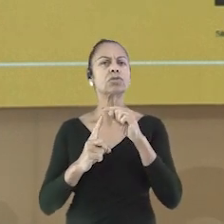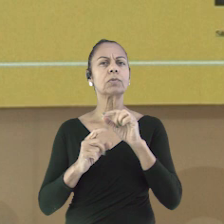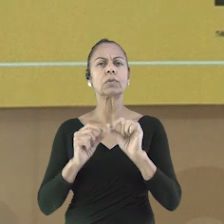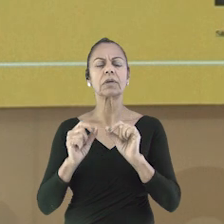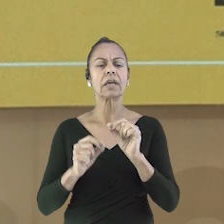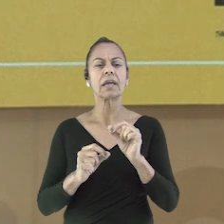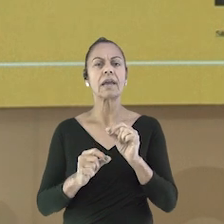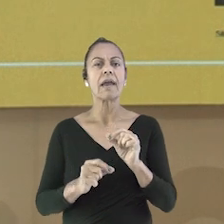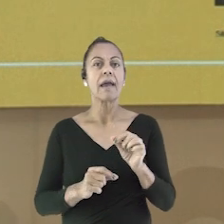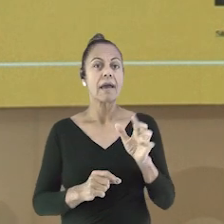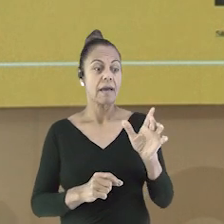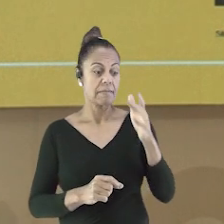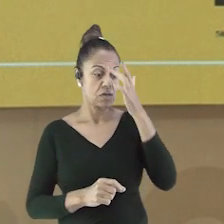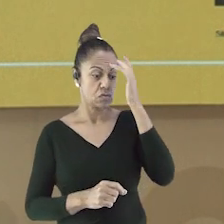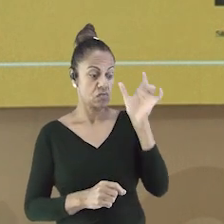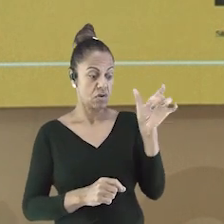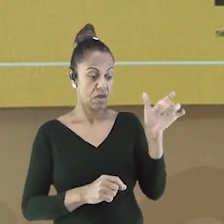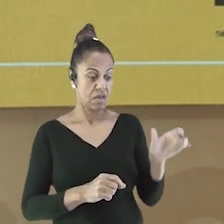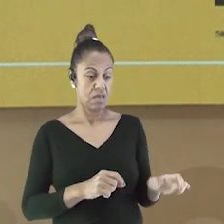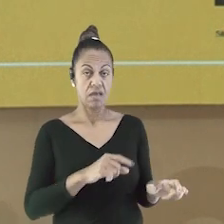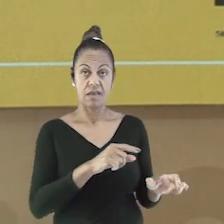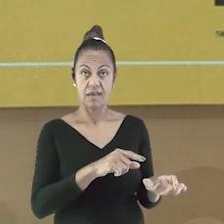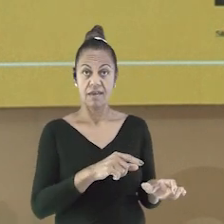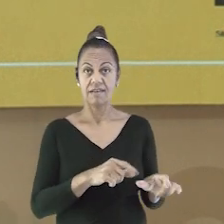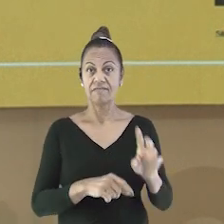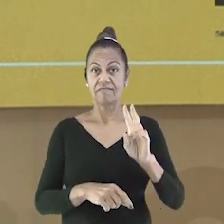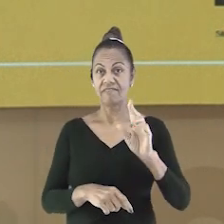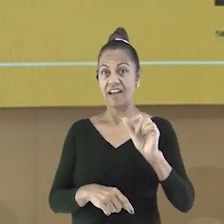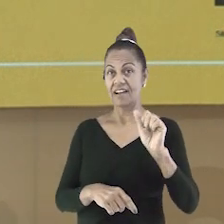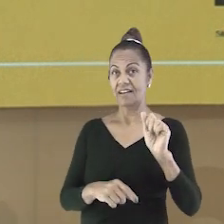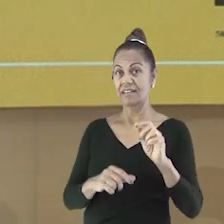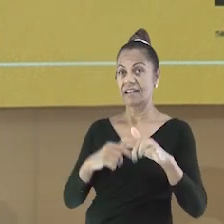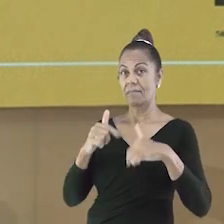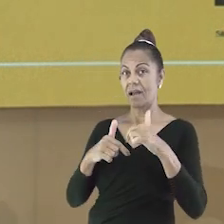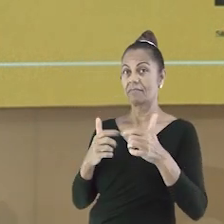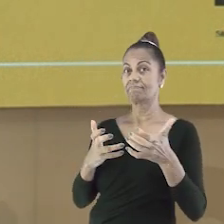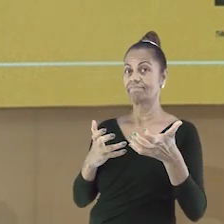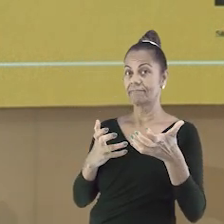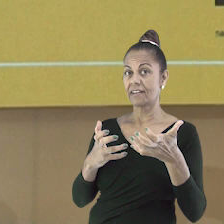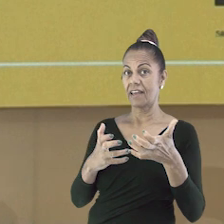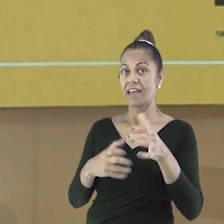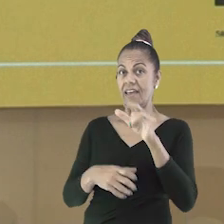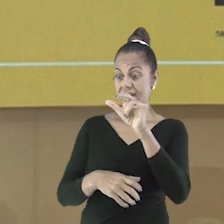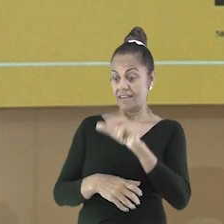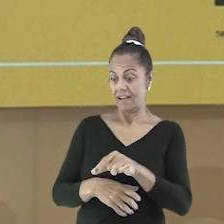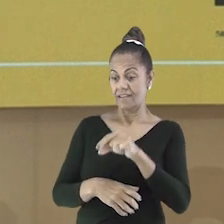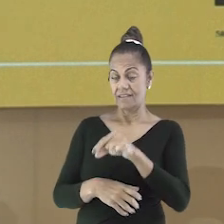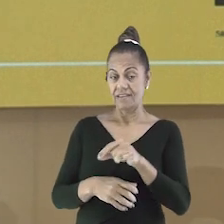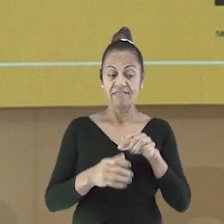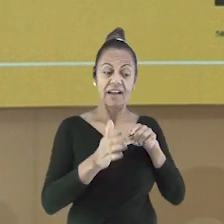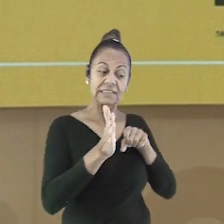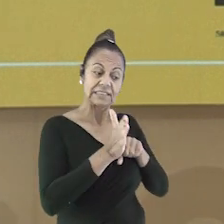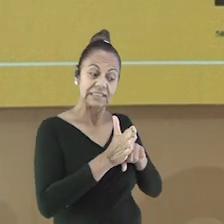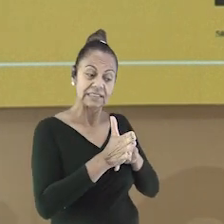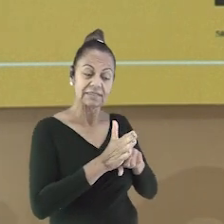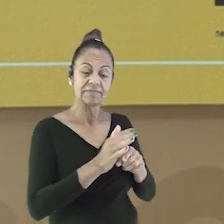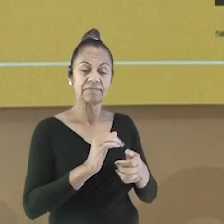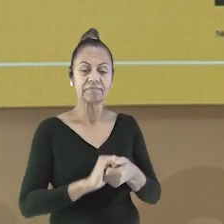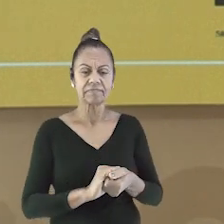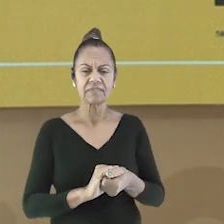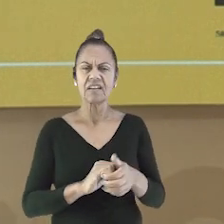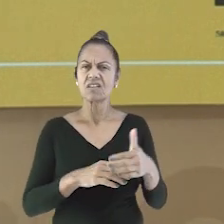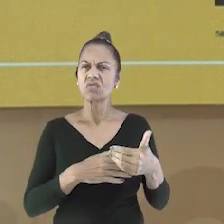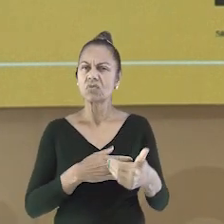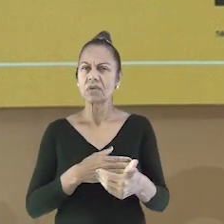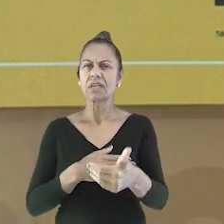entrevista, o entrevistado é o candidato à vaga de emprego. O entrevistador é o patrão ou o gerente da empresa.